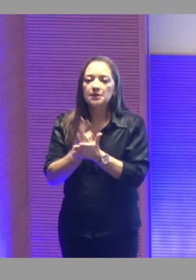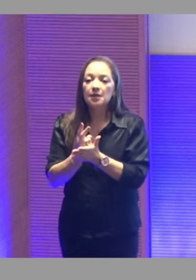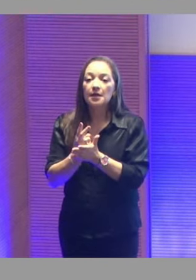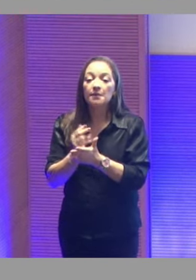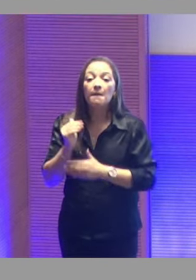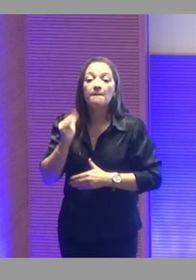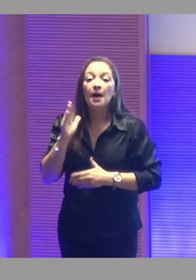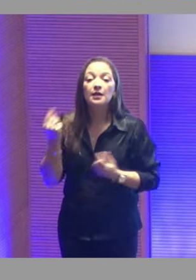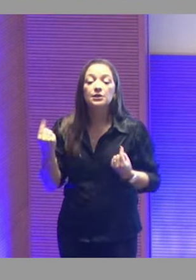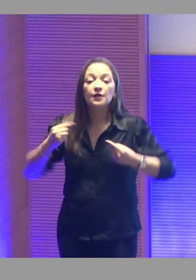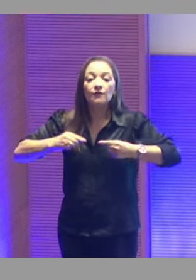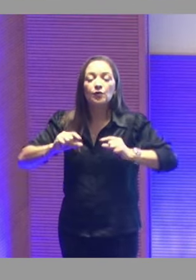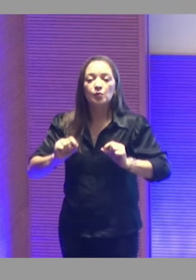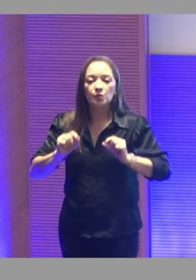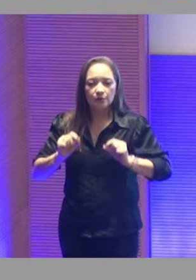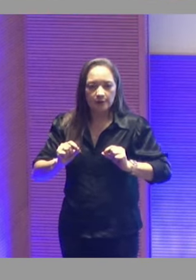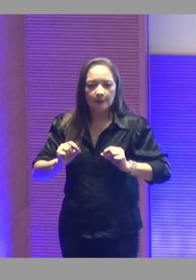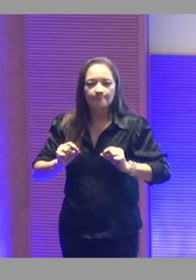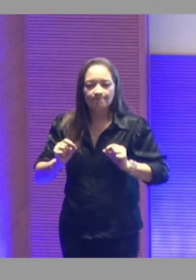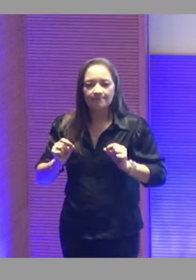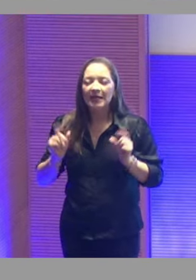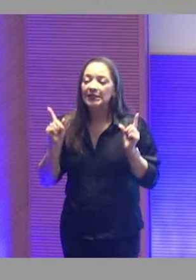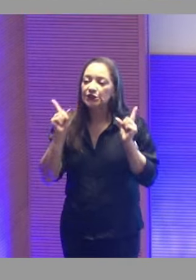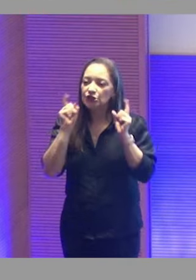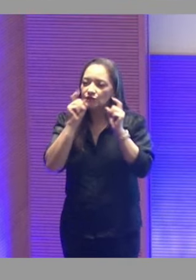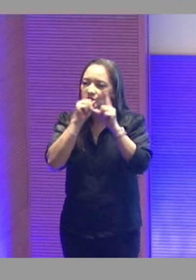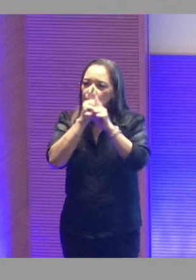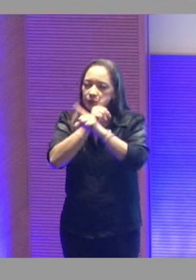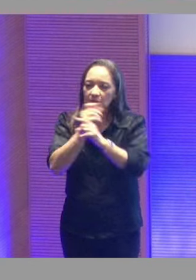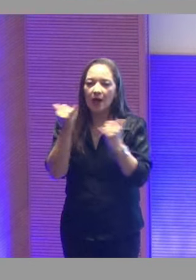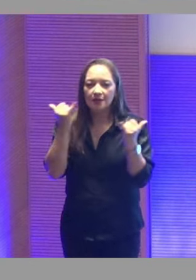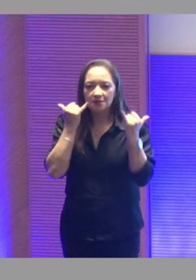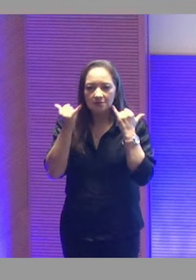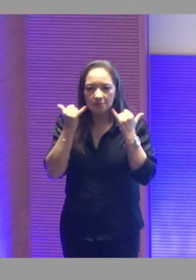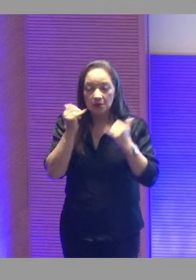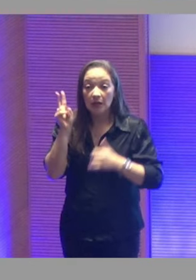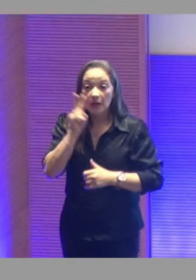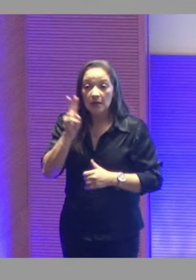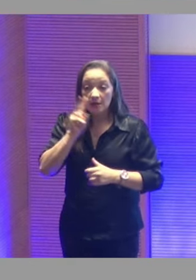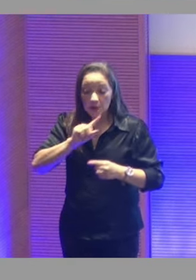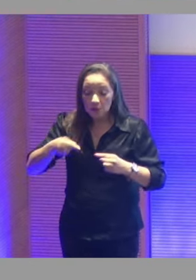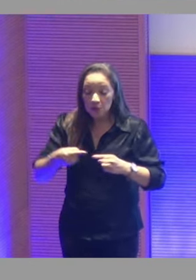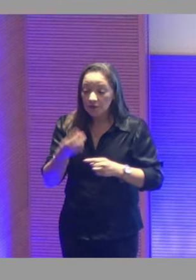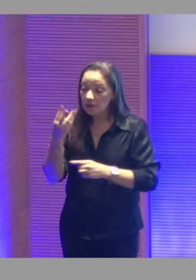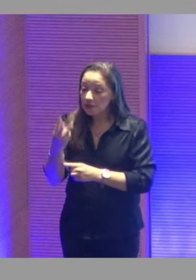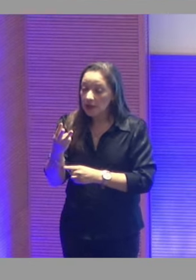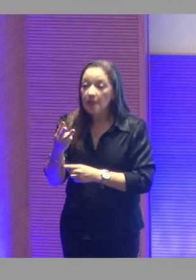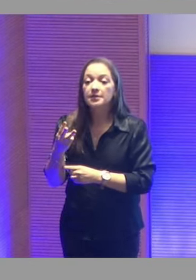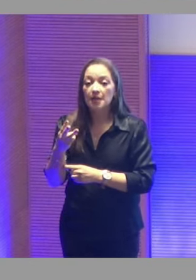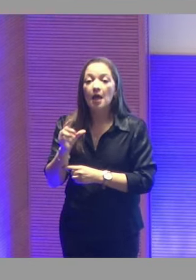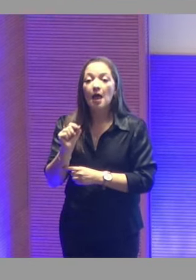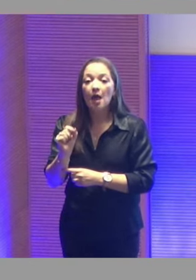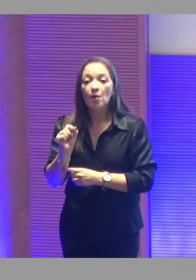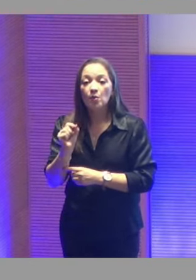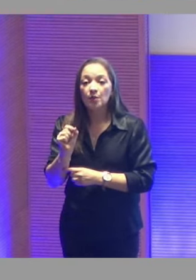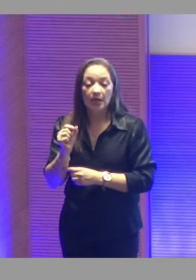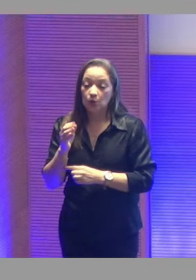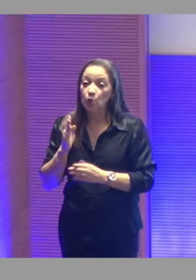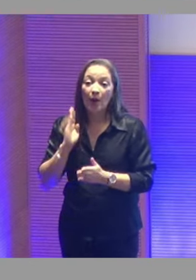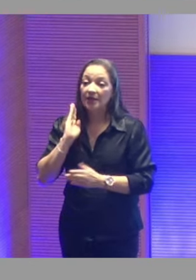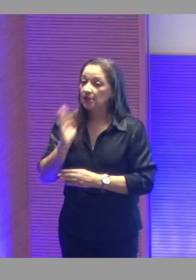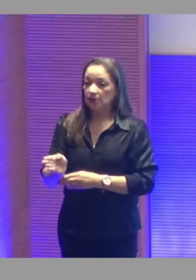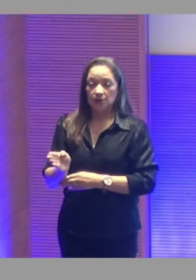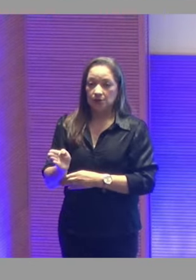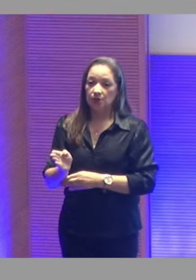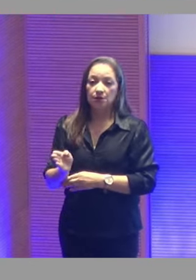desafio que as organizações relatam é a dificuldade para obtenção da informação Lembrando que as emissões de escopo 3 são as emissões indiretas da cadeia de valor então vai além